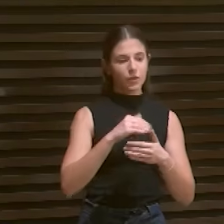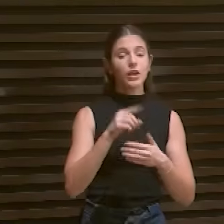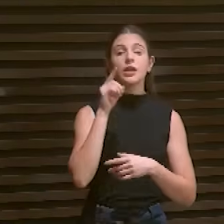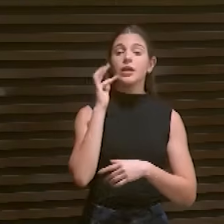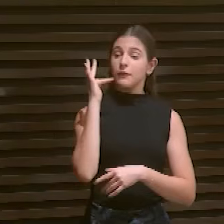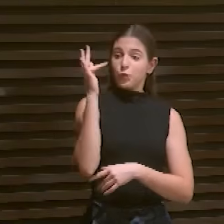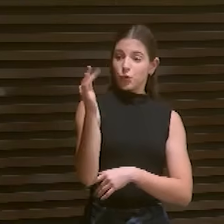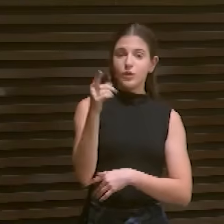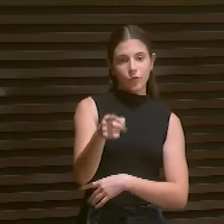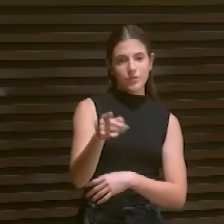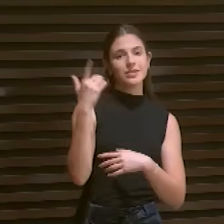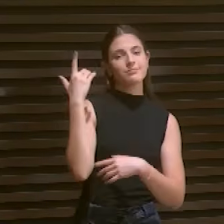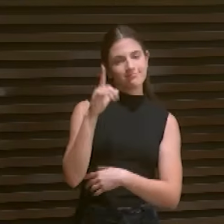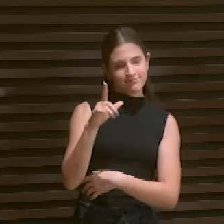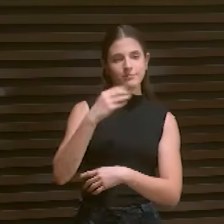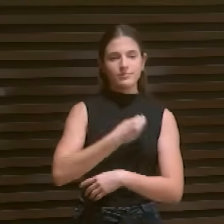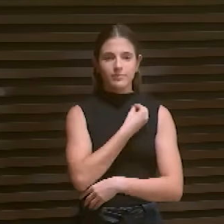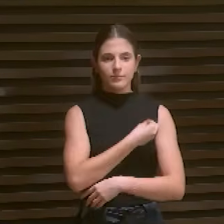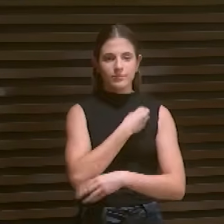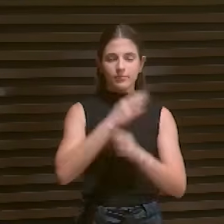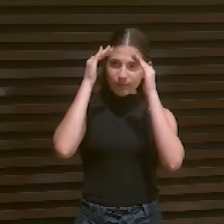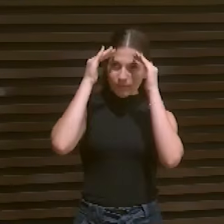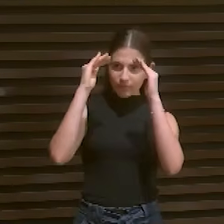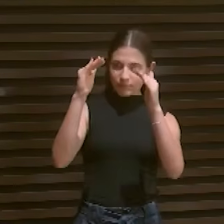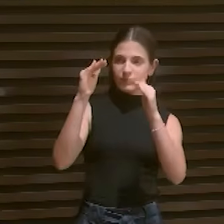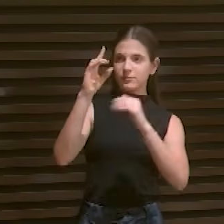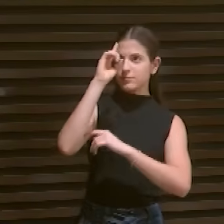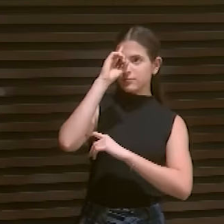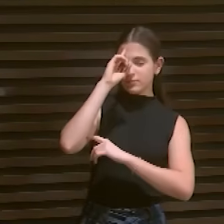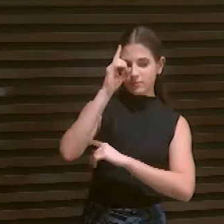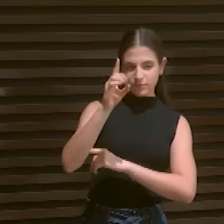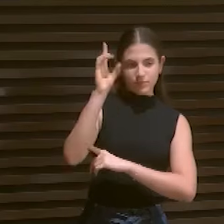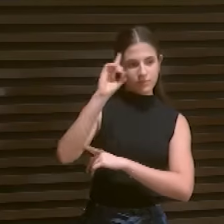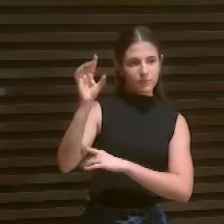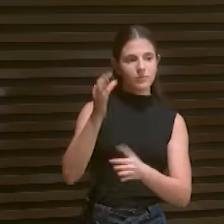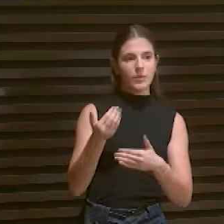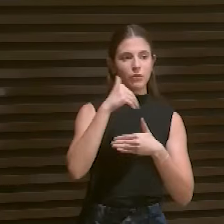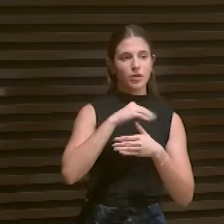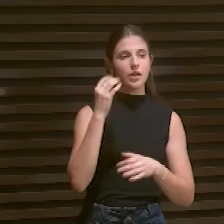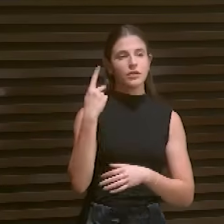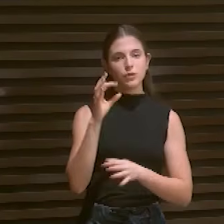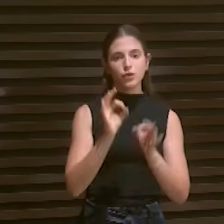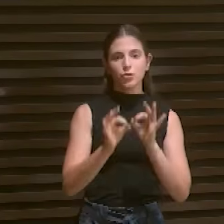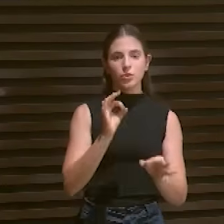será capaz de andar nos estatutos de Deus, guardar os juízos dele e os